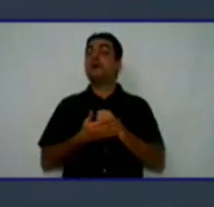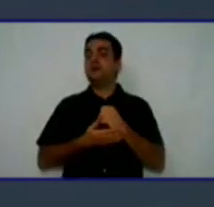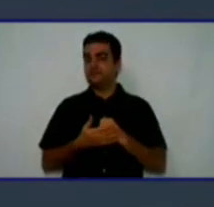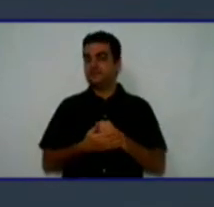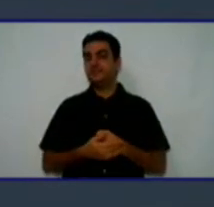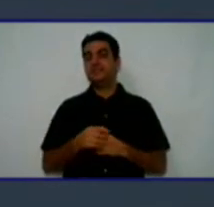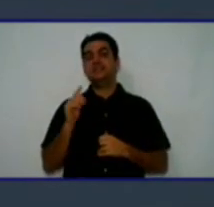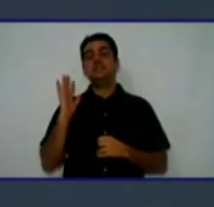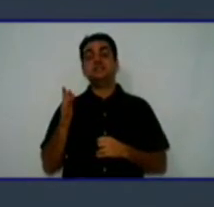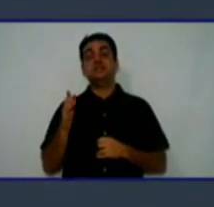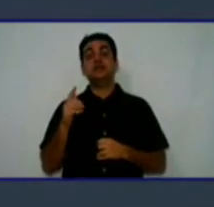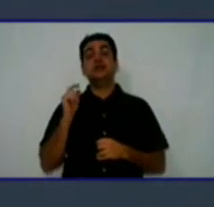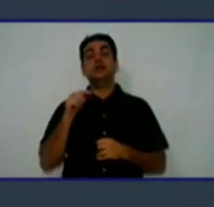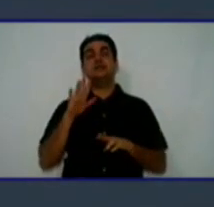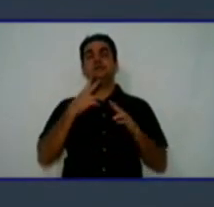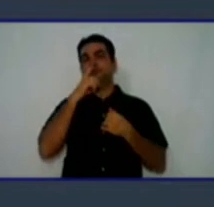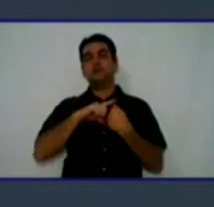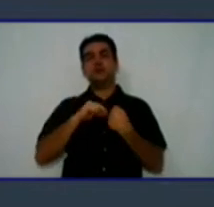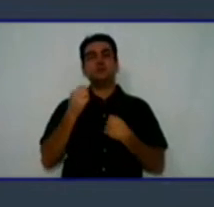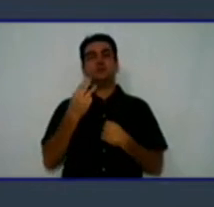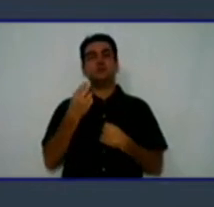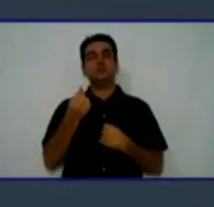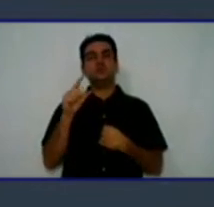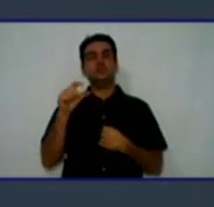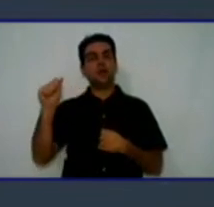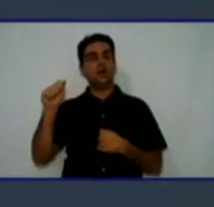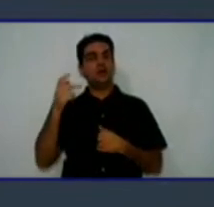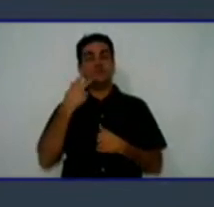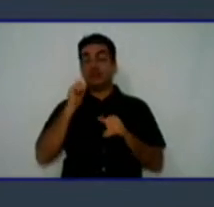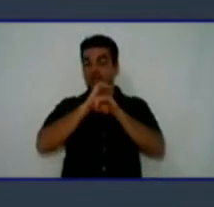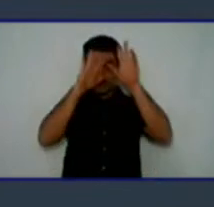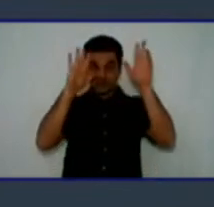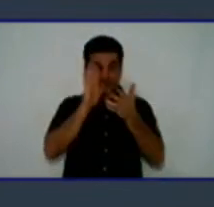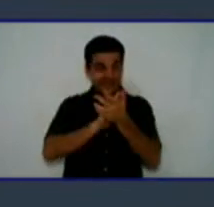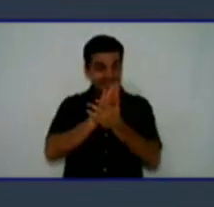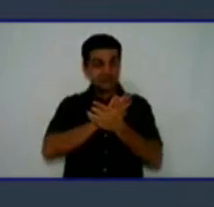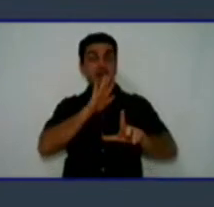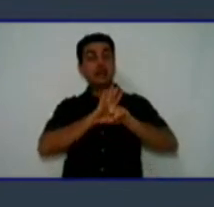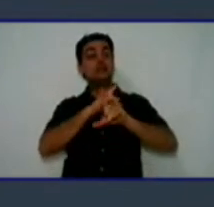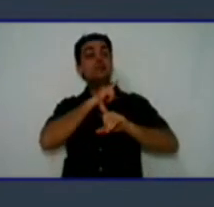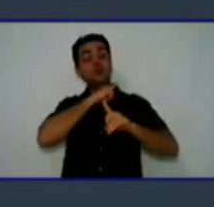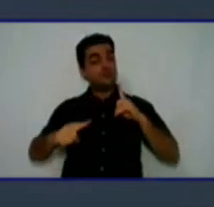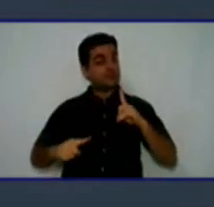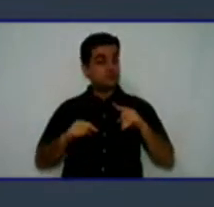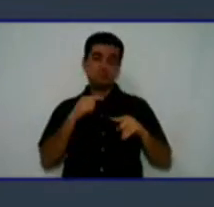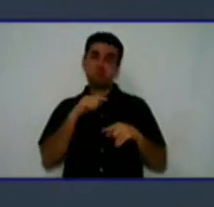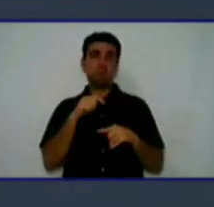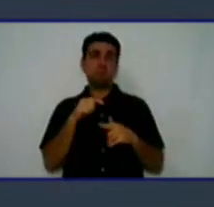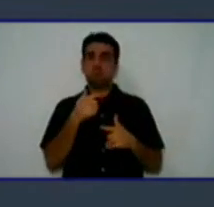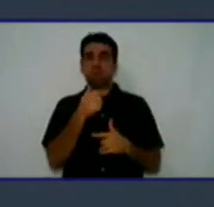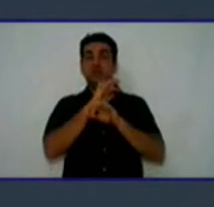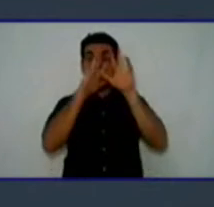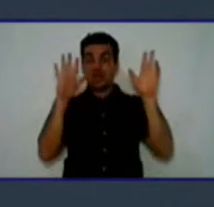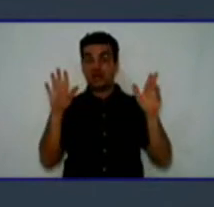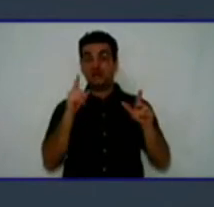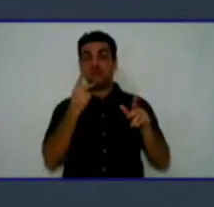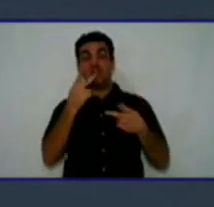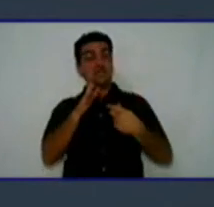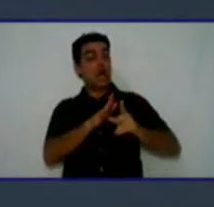assim, ainda que o artigo 36A não estabeleça uma regra proibitória expressa no período de